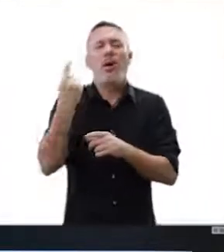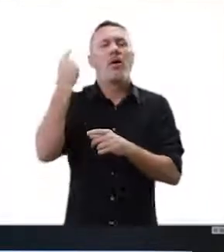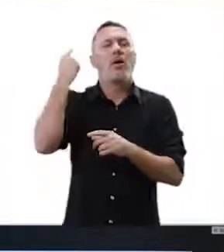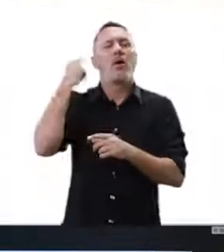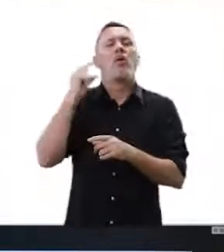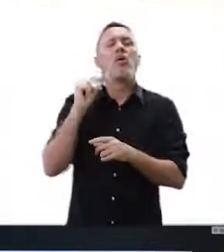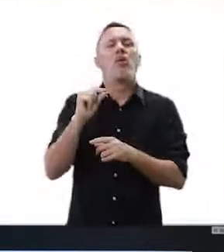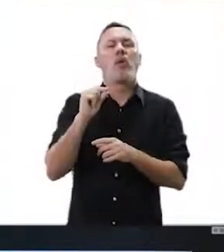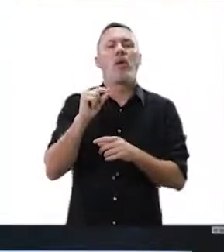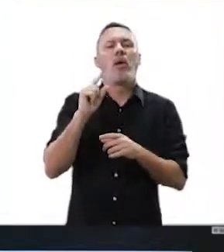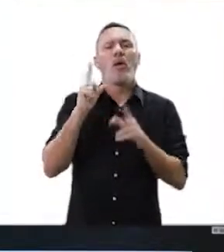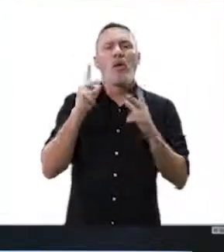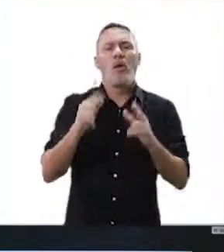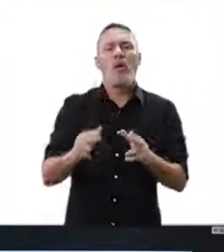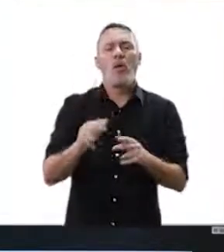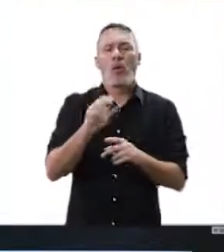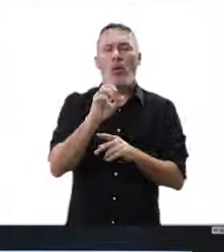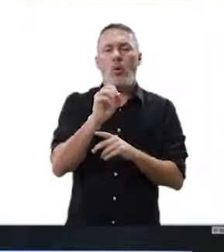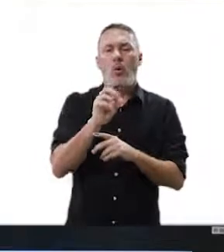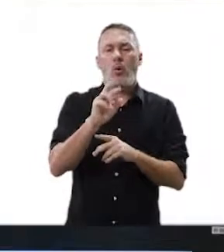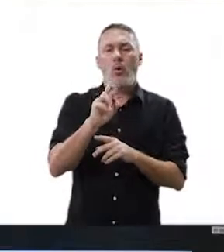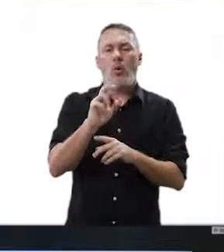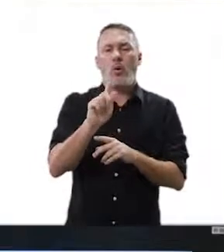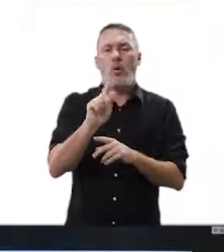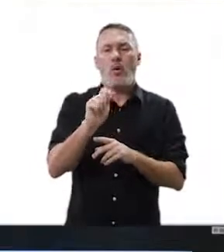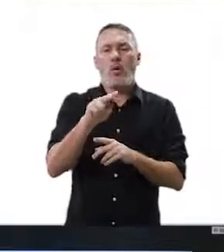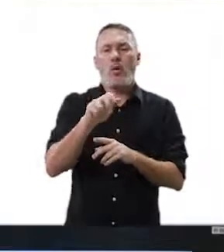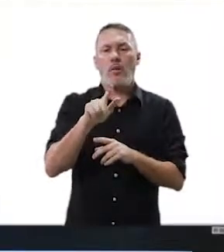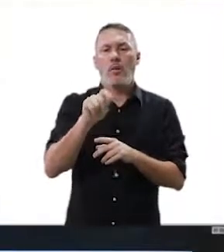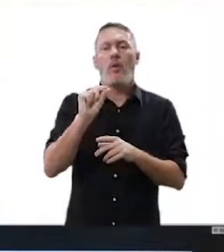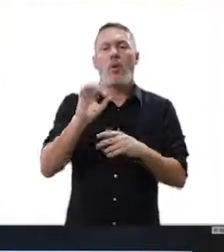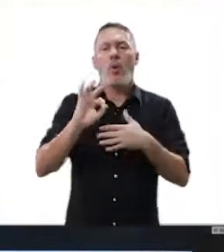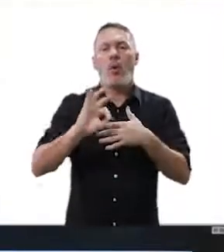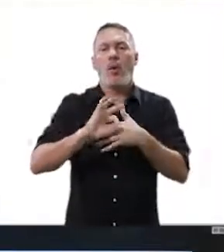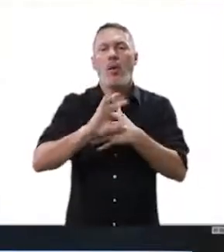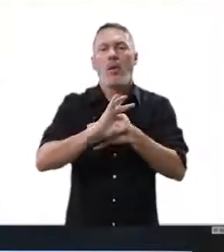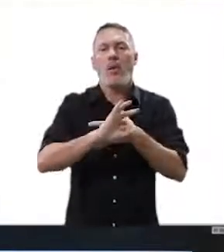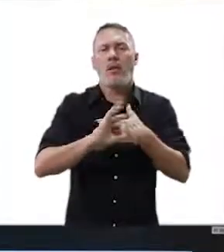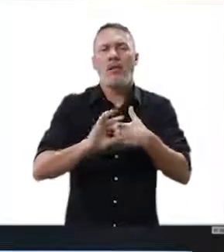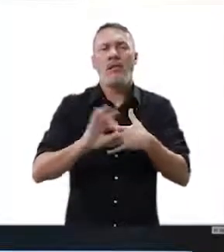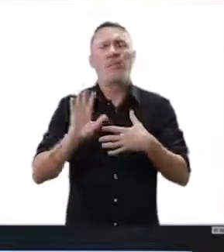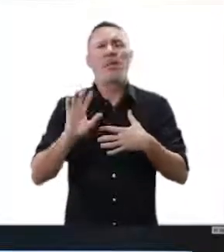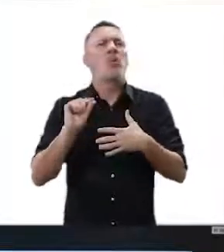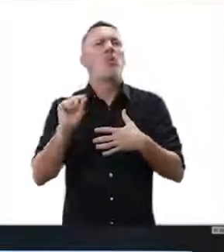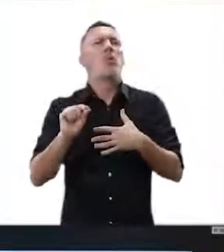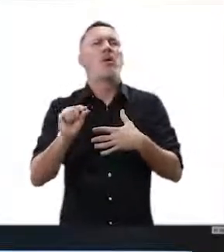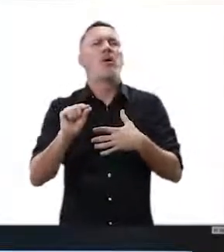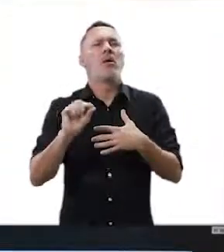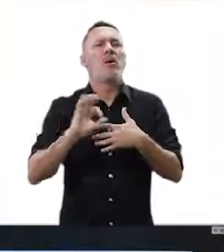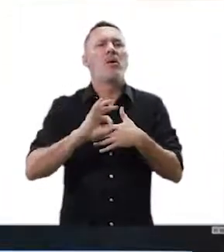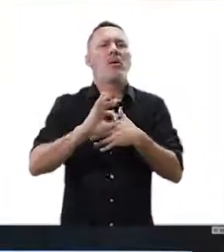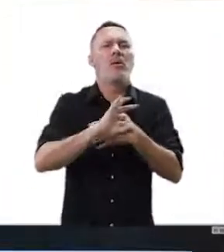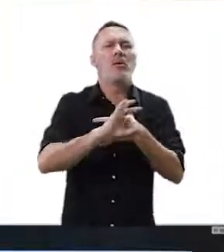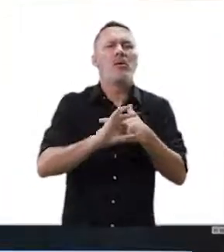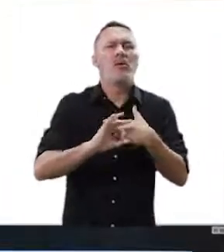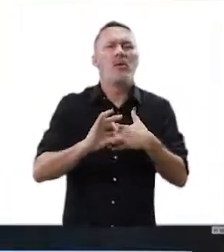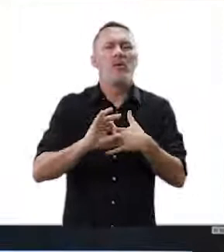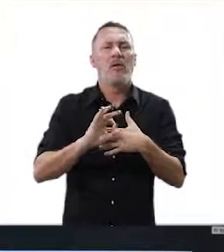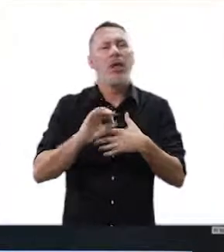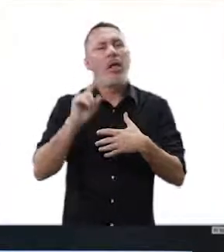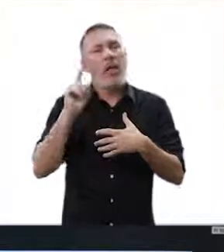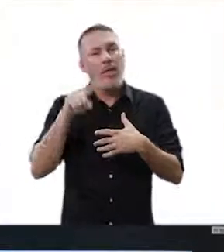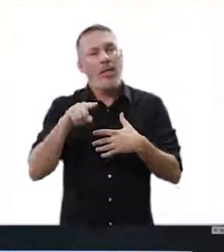mesma coisa que organela ou que organoides. E o que são isso? Nada mais do que